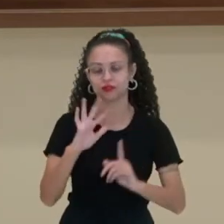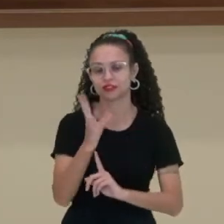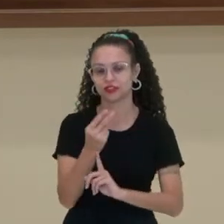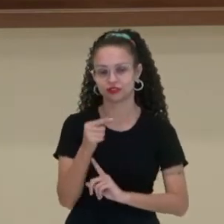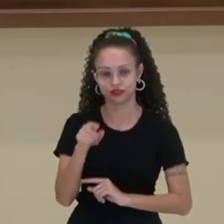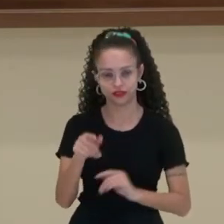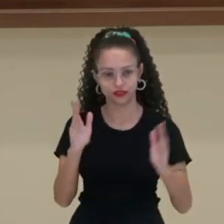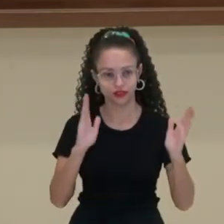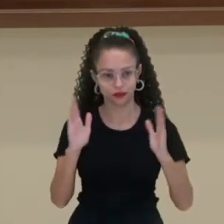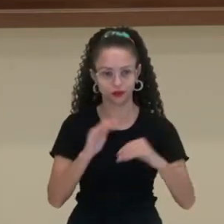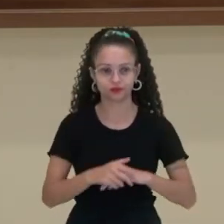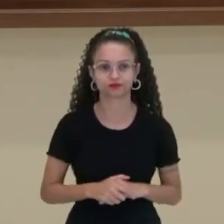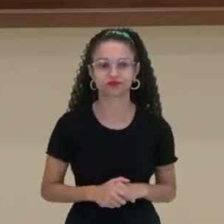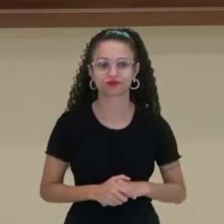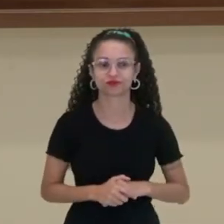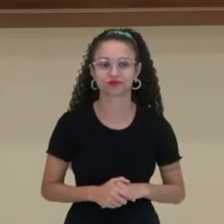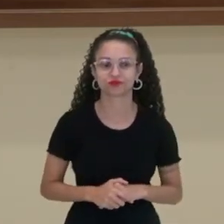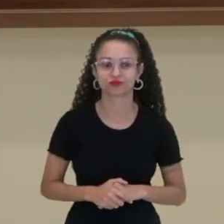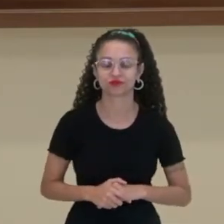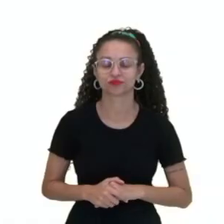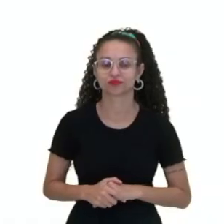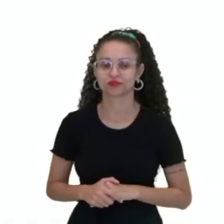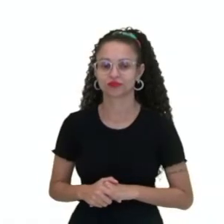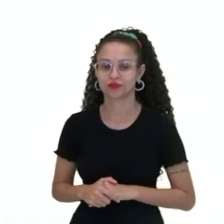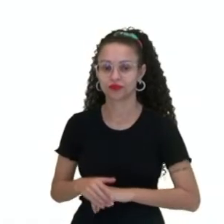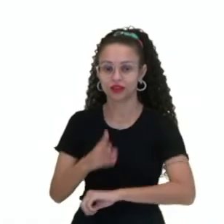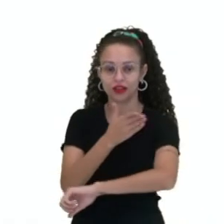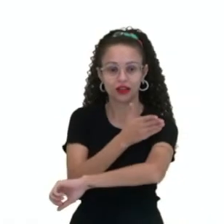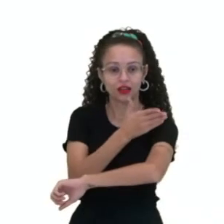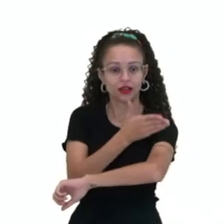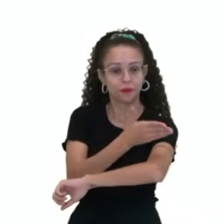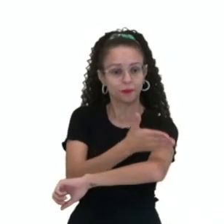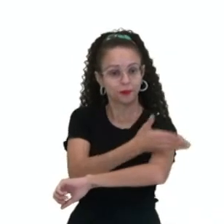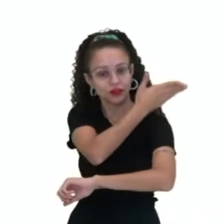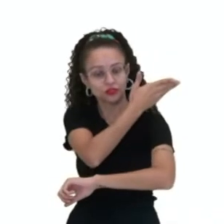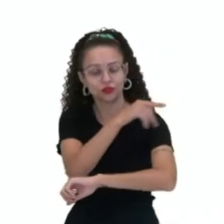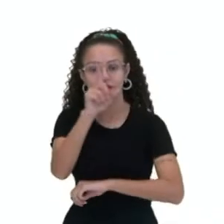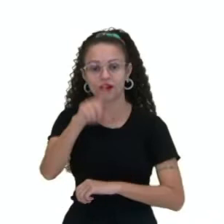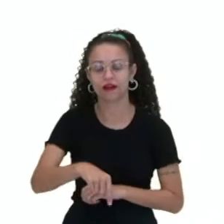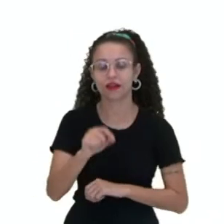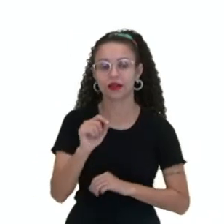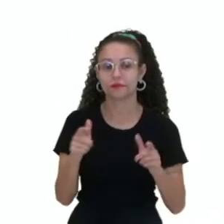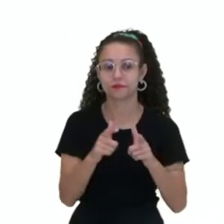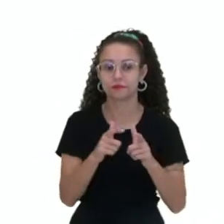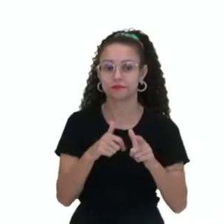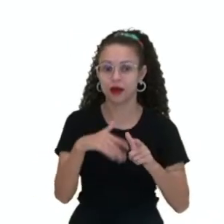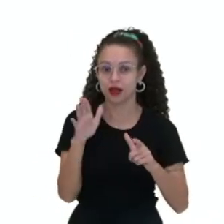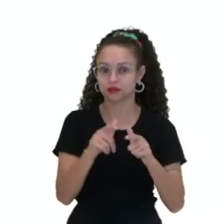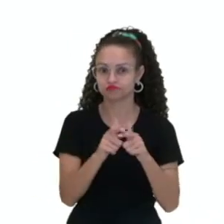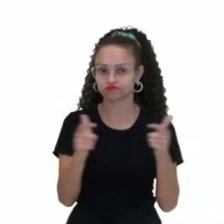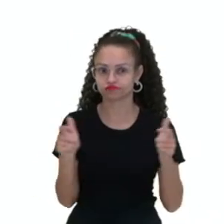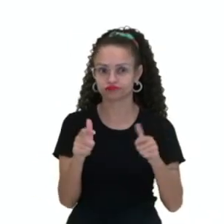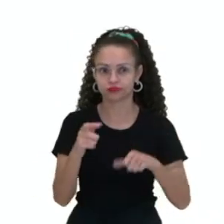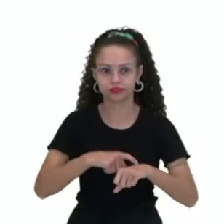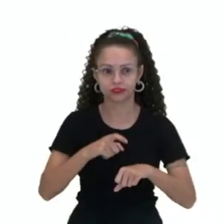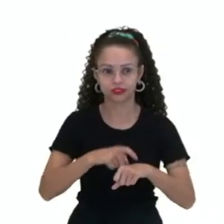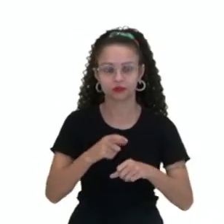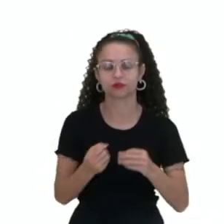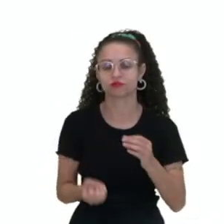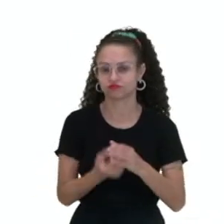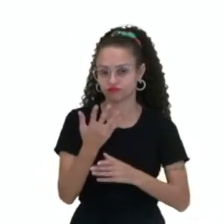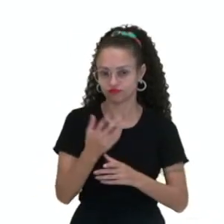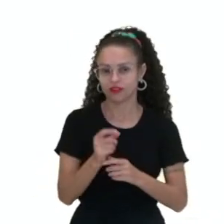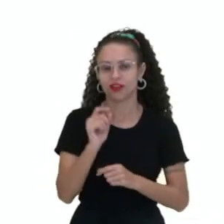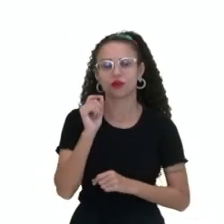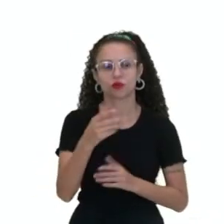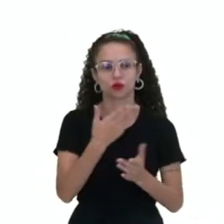época. A pré-história pode ser considerada o período com maior tempo, pois vai do surgimento da espécie Homo, que inclusive